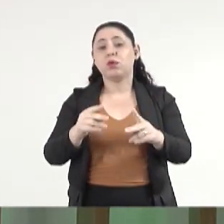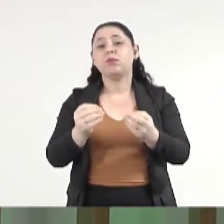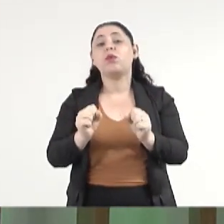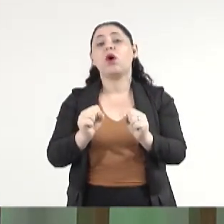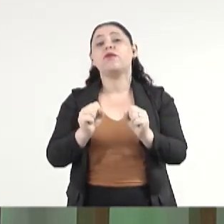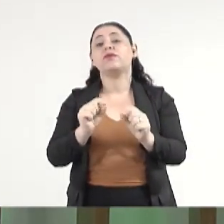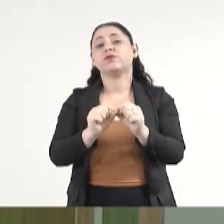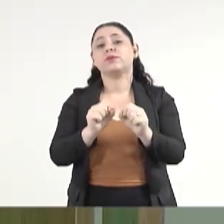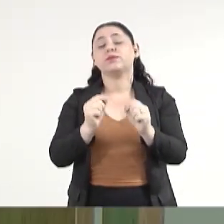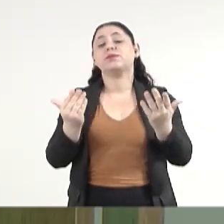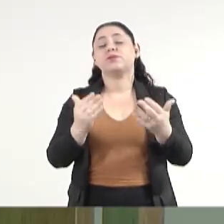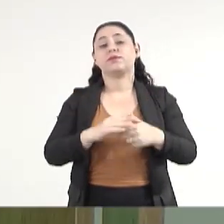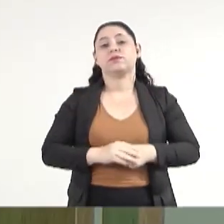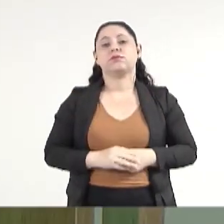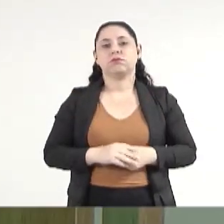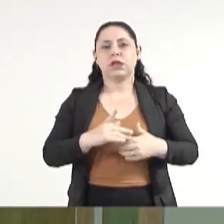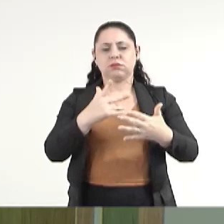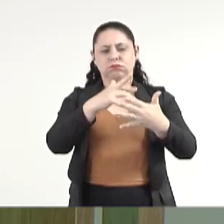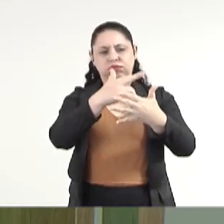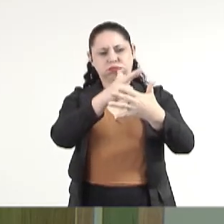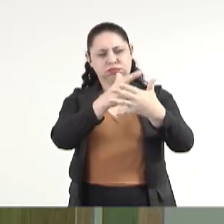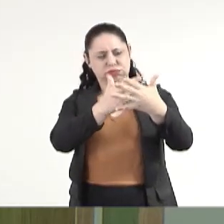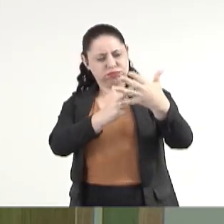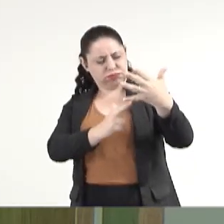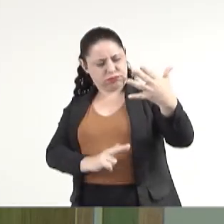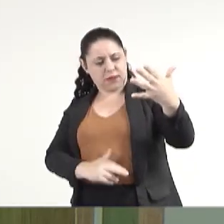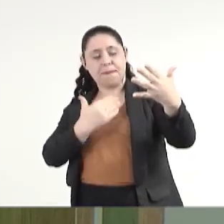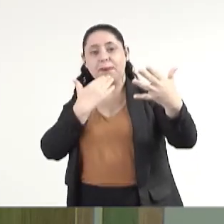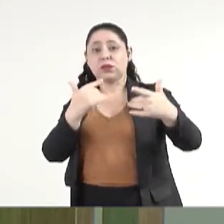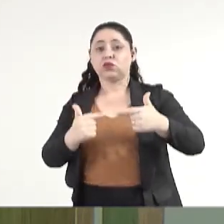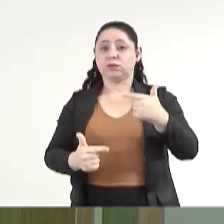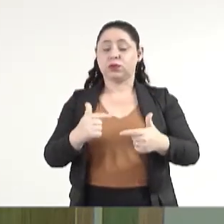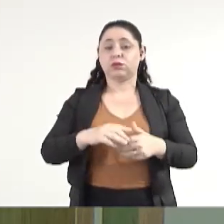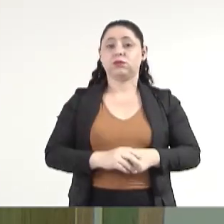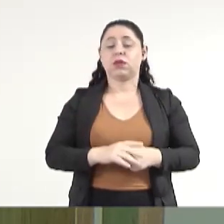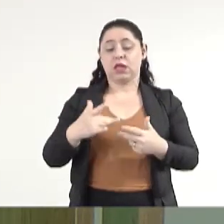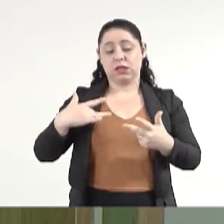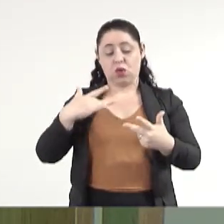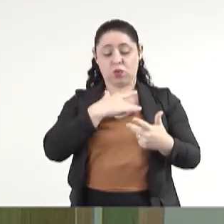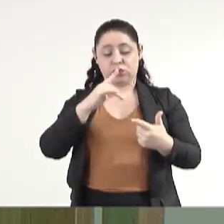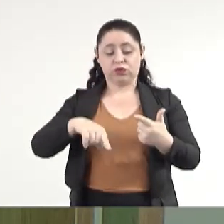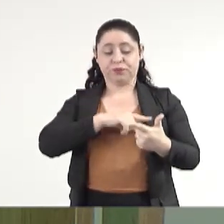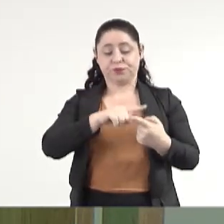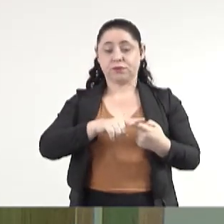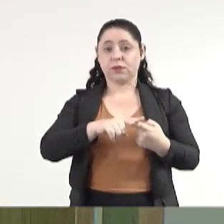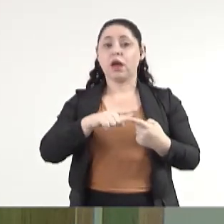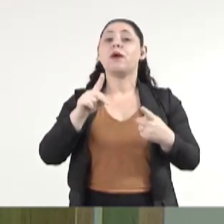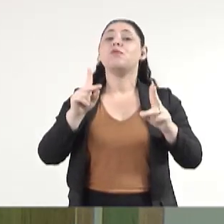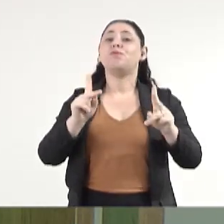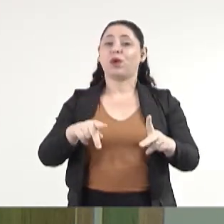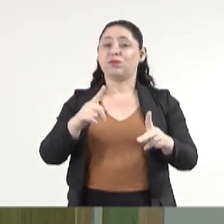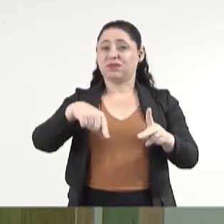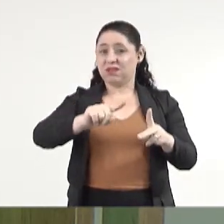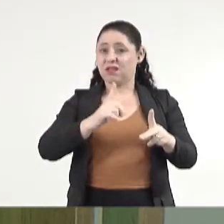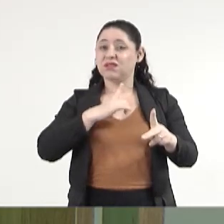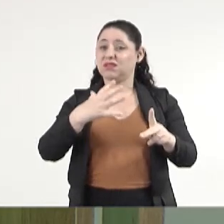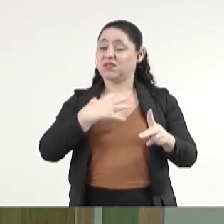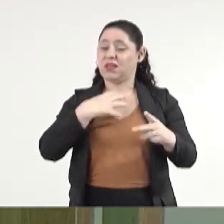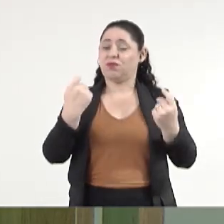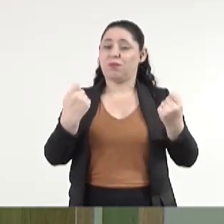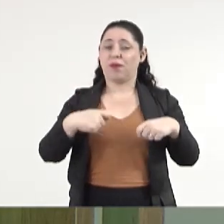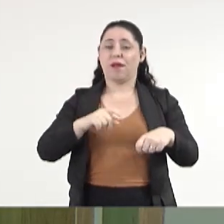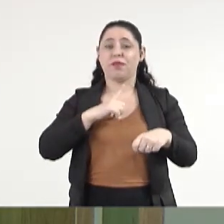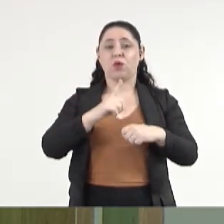tomar? Olha, nós saímos de lá com uma relação grande de demandas da política, né? Uma delas da saúde. A população